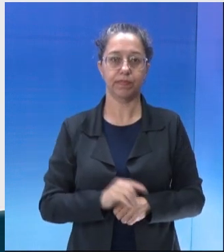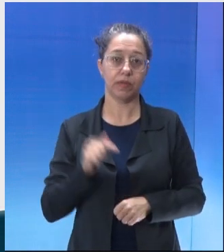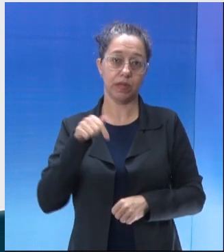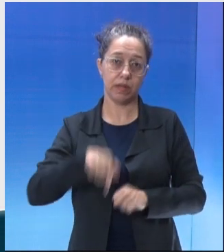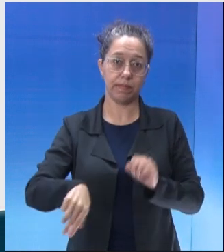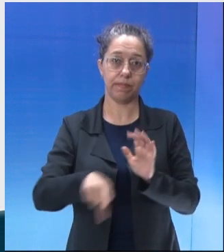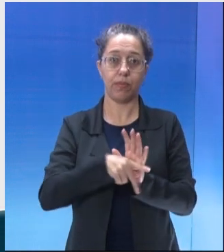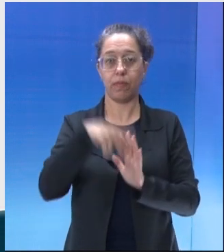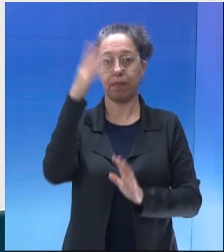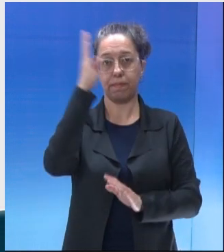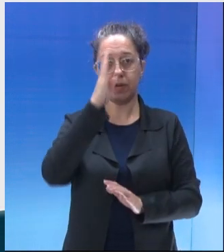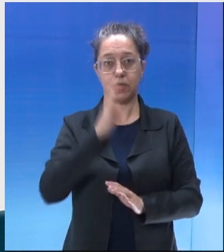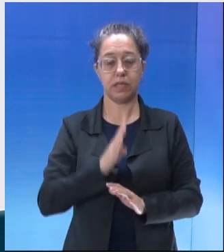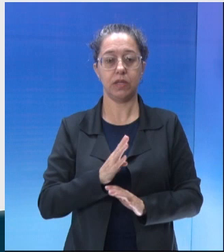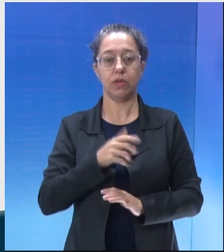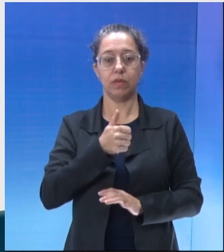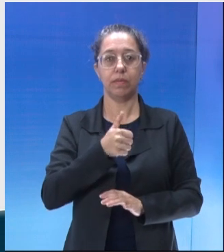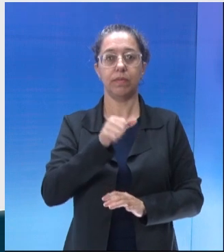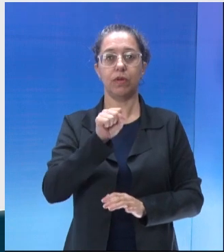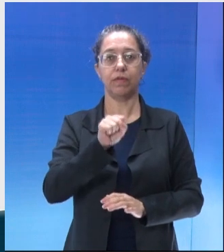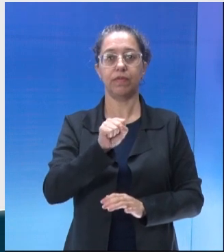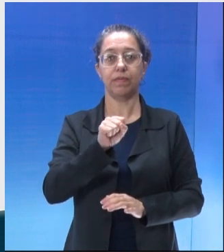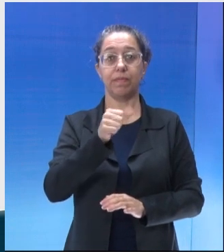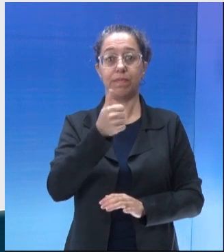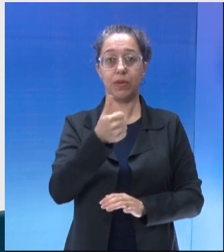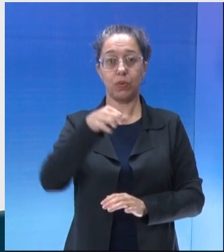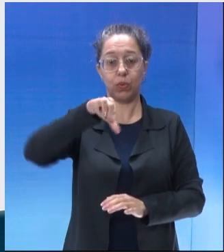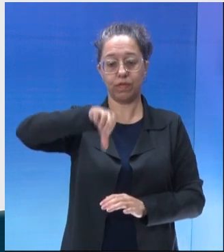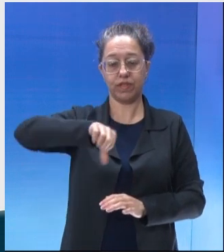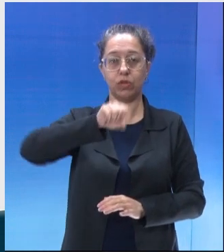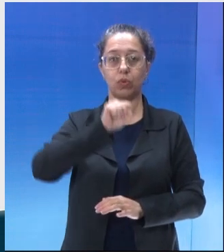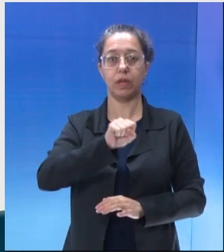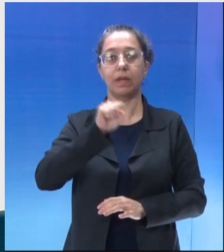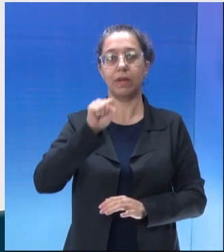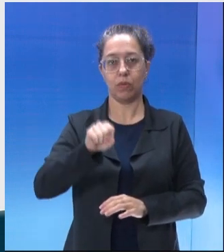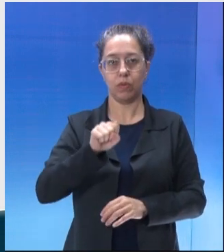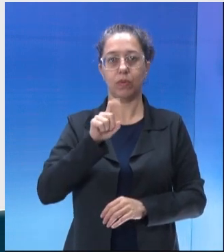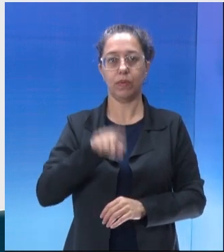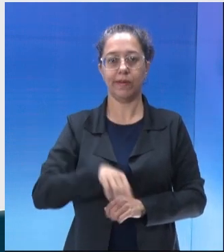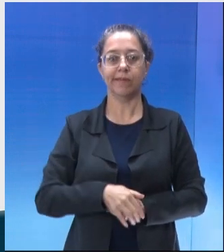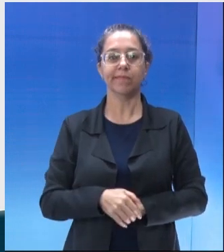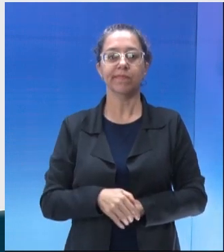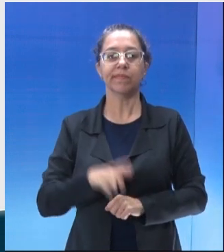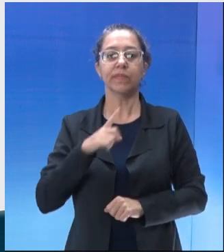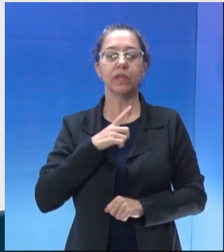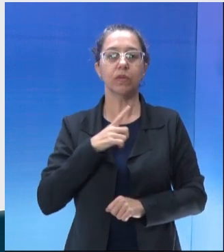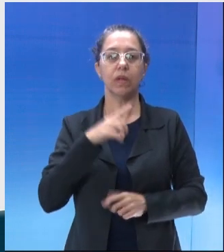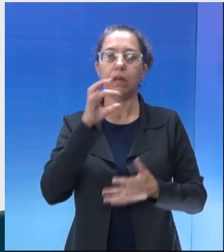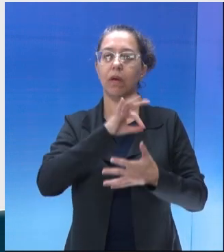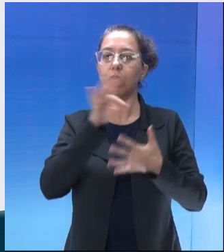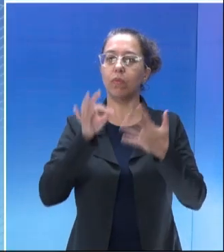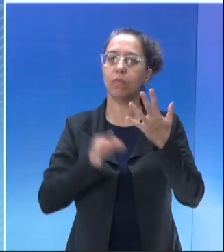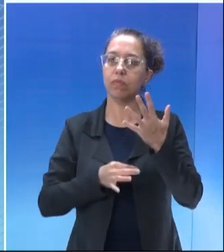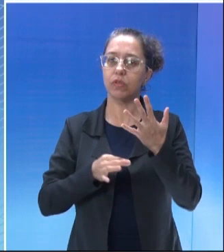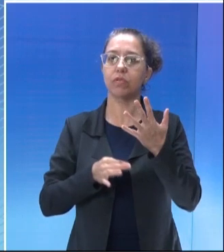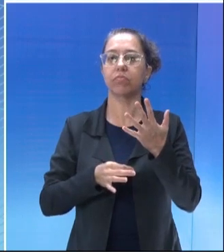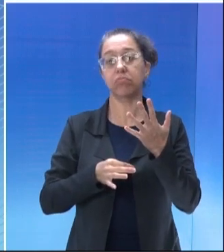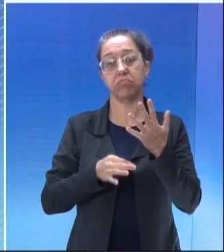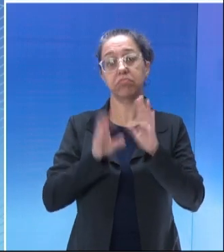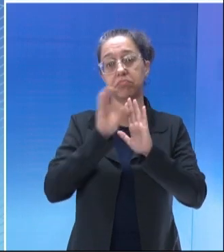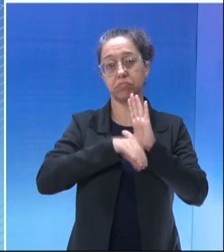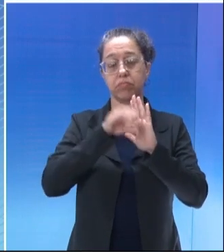Brasil, a Constituição de 1988. Essa questão traz alguns